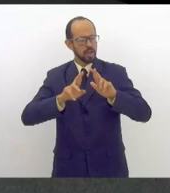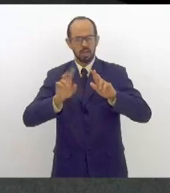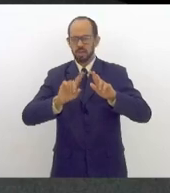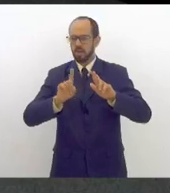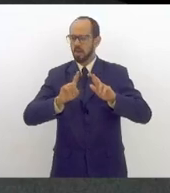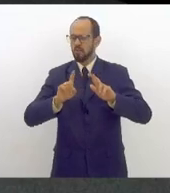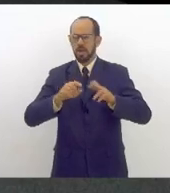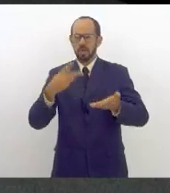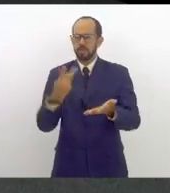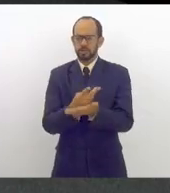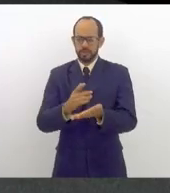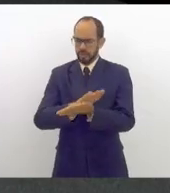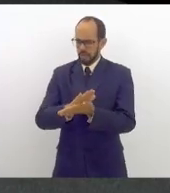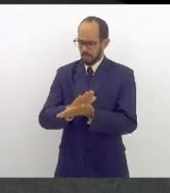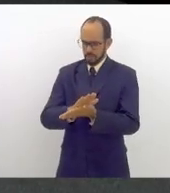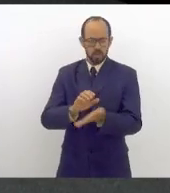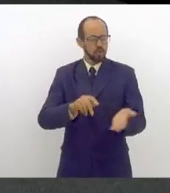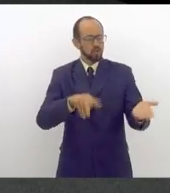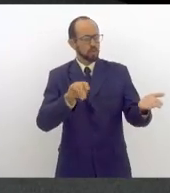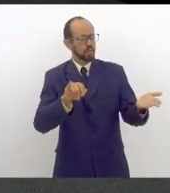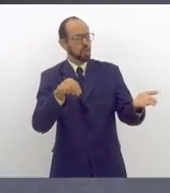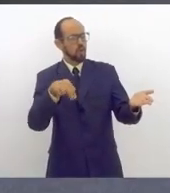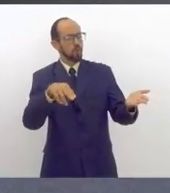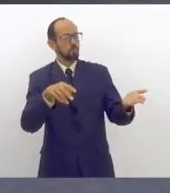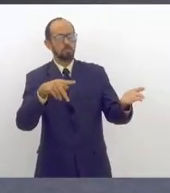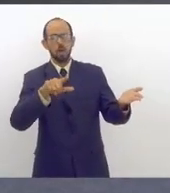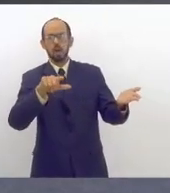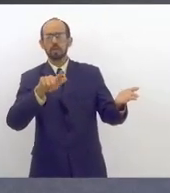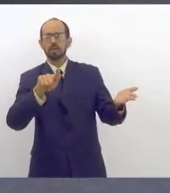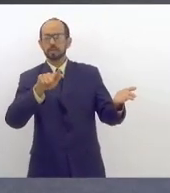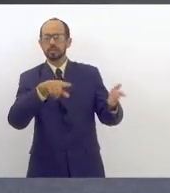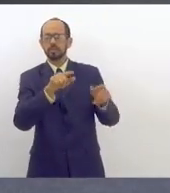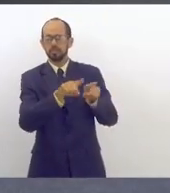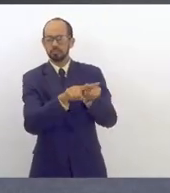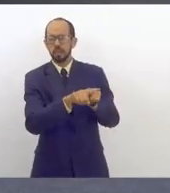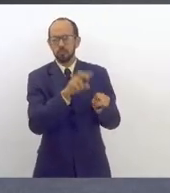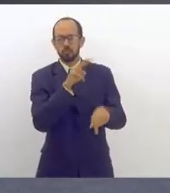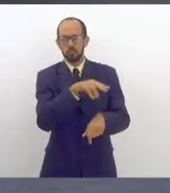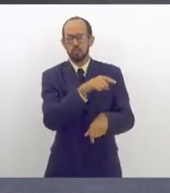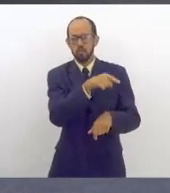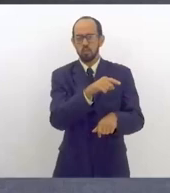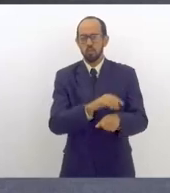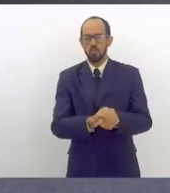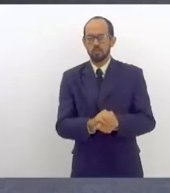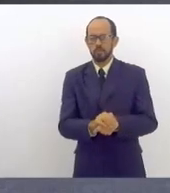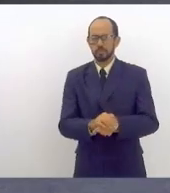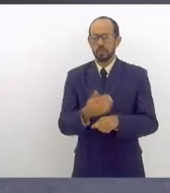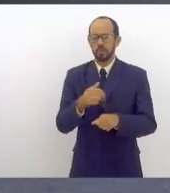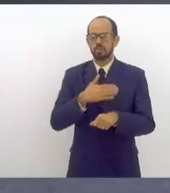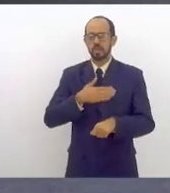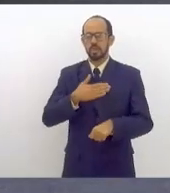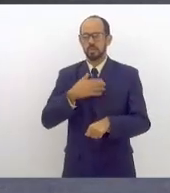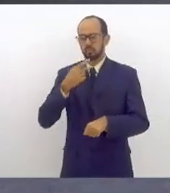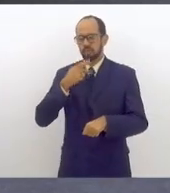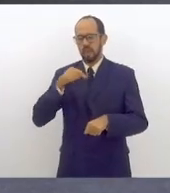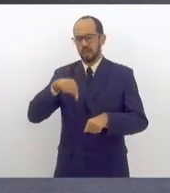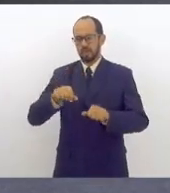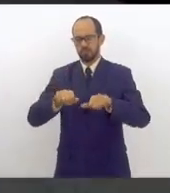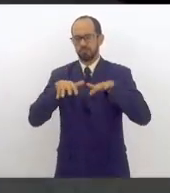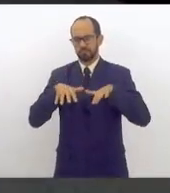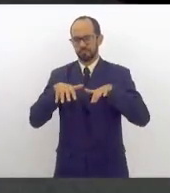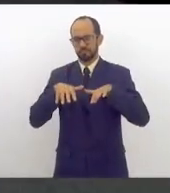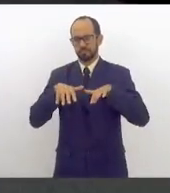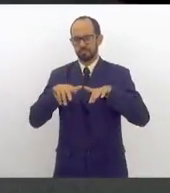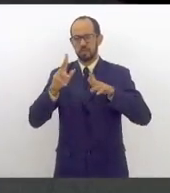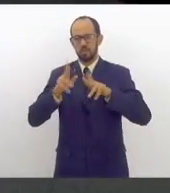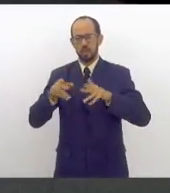Knoploch, que vai dar tudo certo. Já, já vamos buscar informações. Mas eu queria falar aqui nesse plenário que, assim como aconteceu com